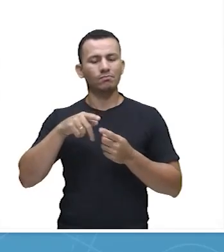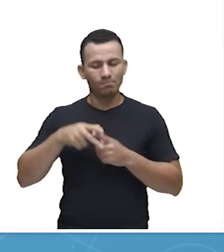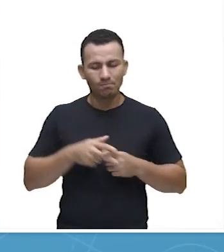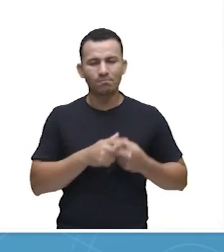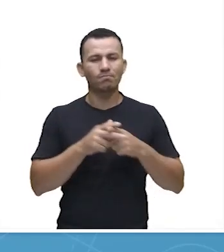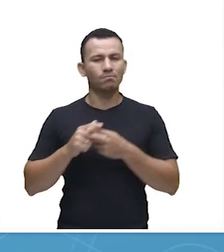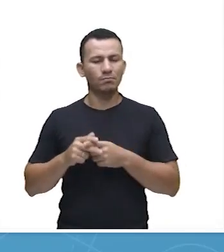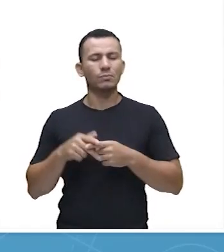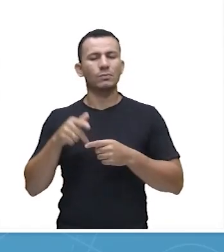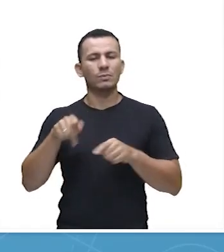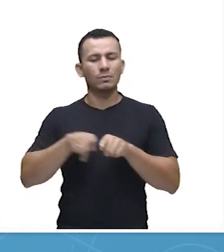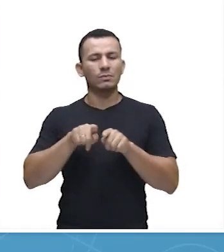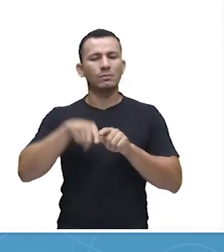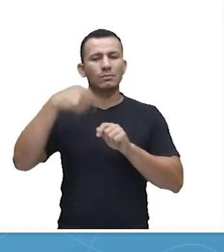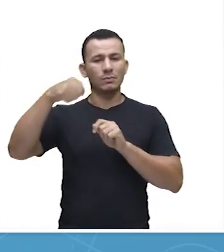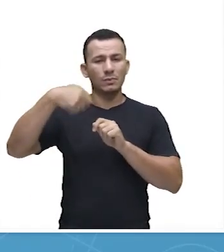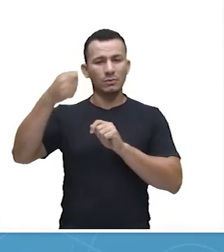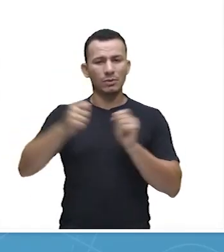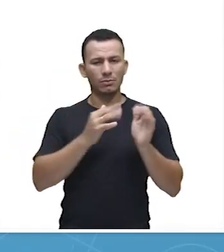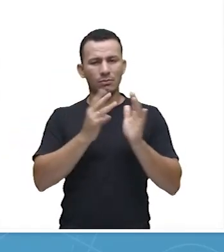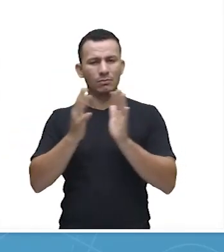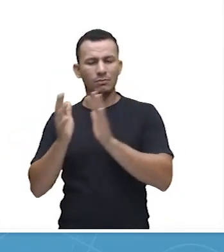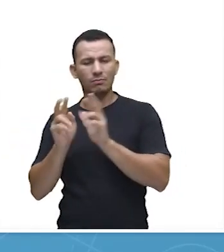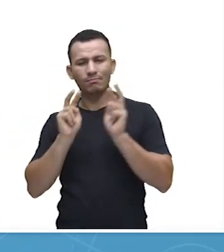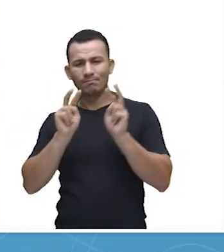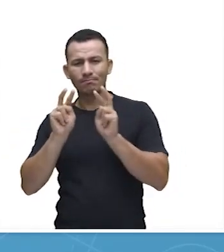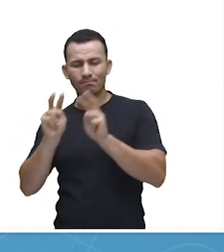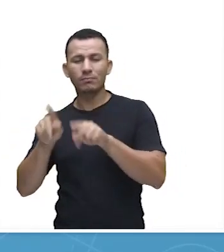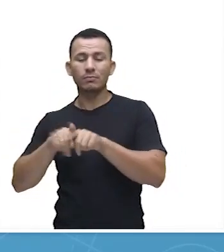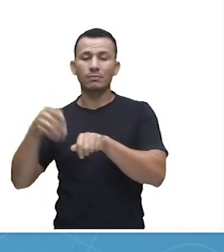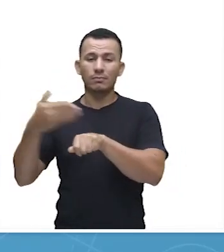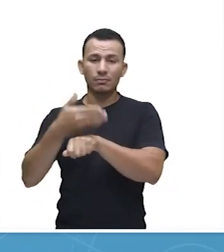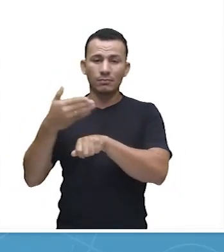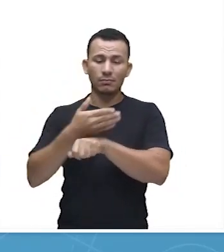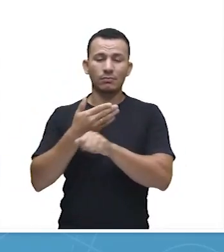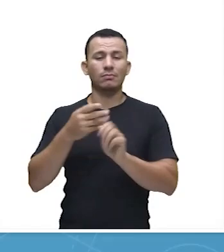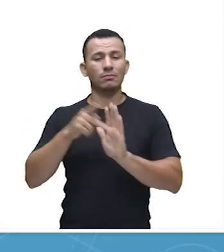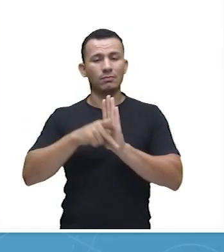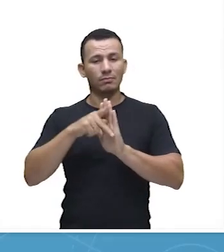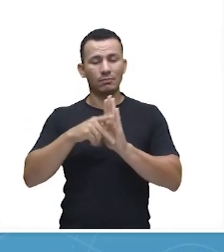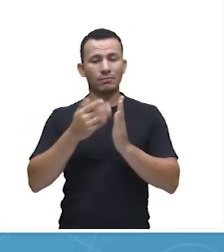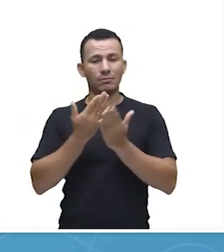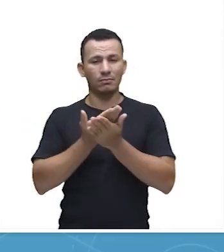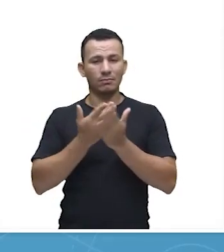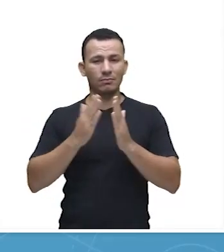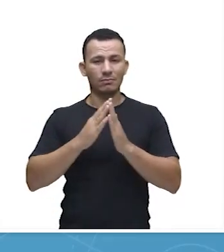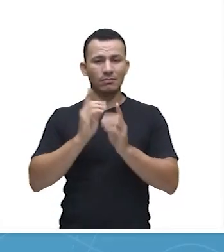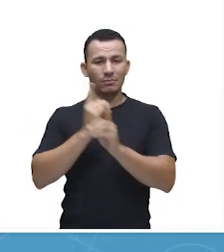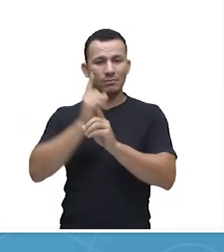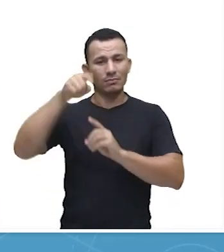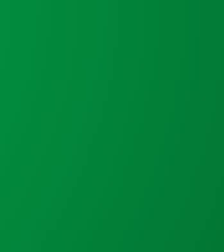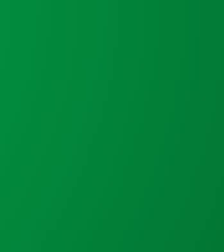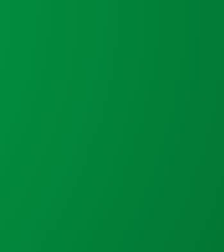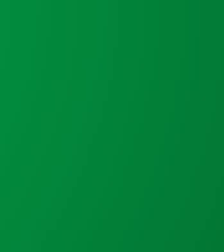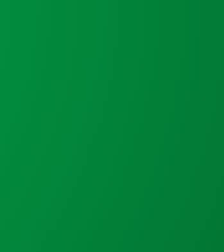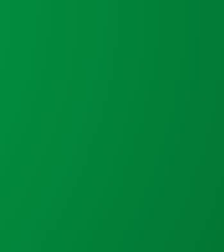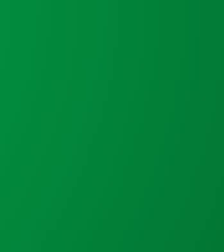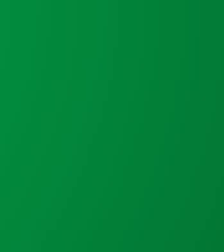vídeos e fiquem atentos participando do nosso aula em casa. A gente se vê numa próxima oportunidade. Tchau!